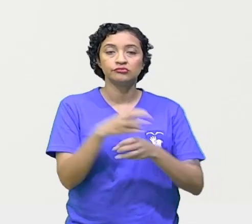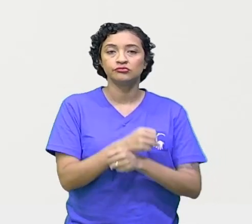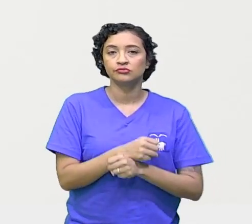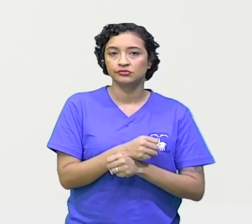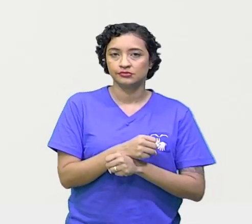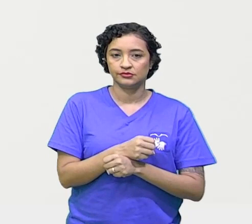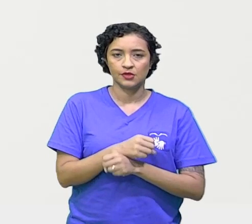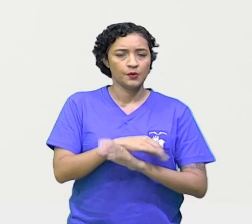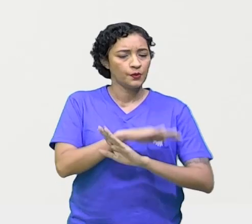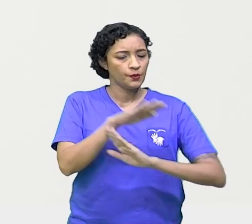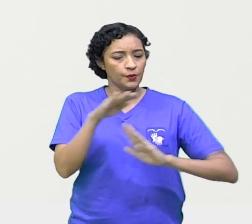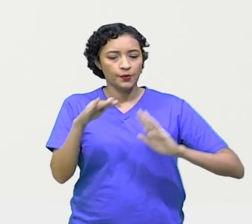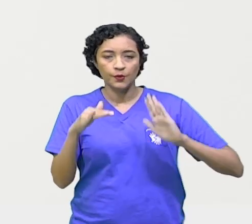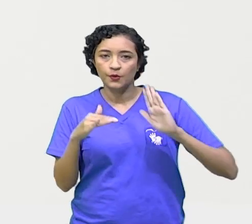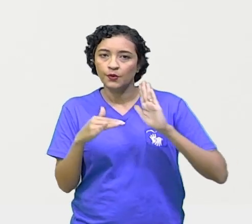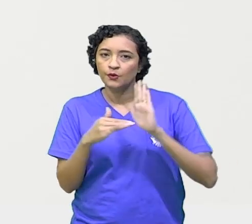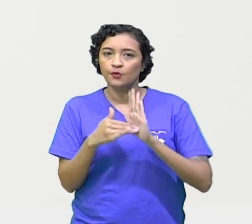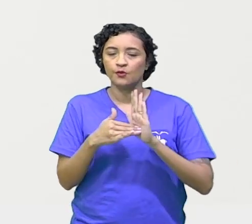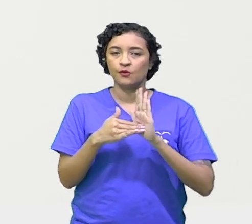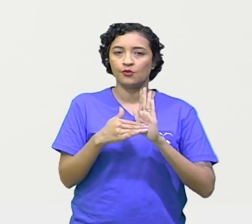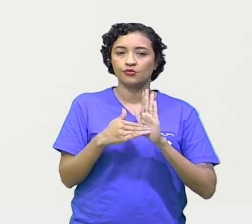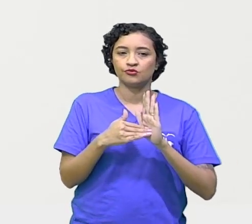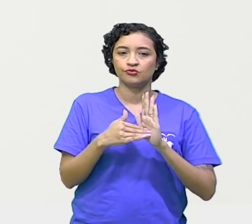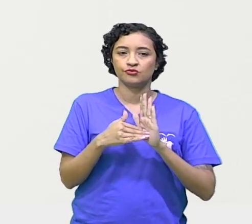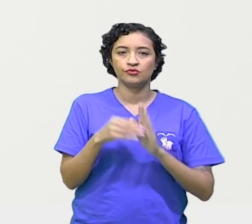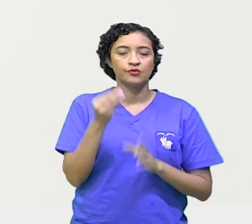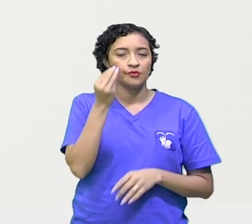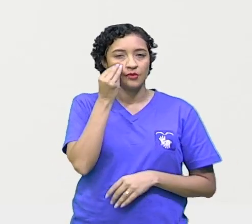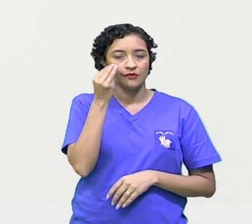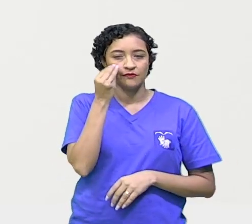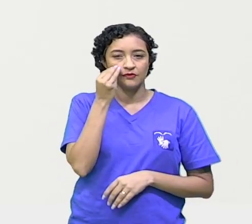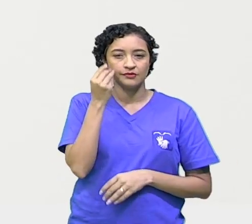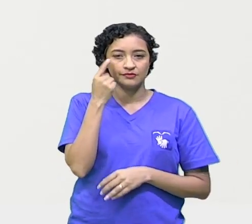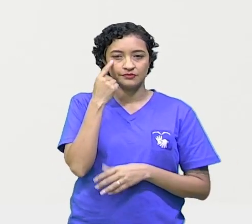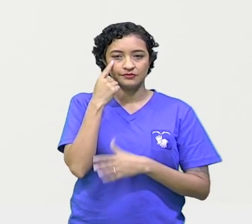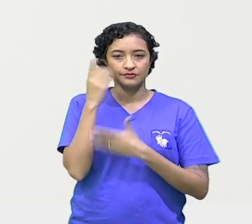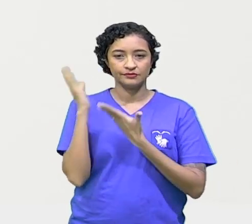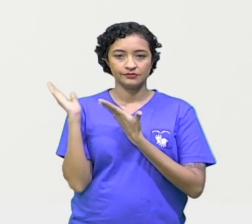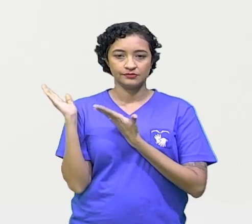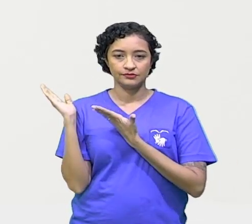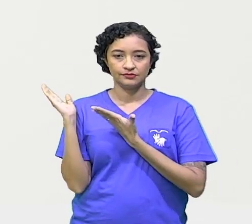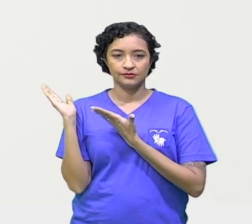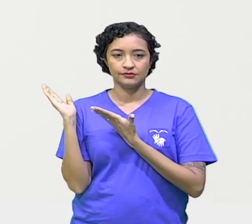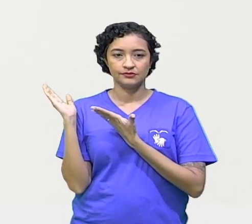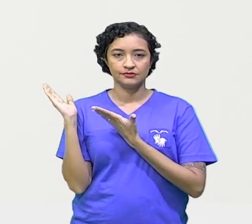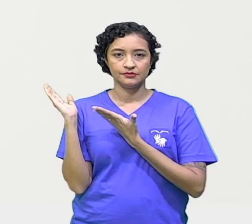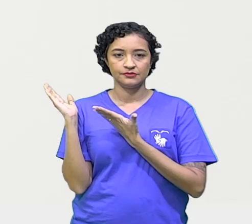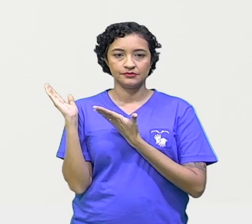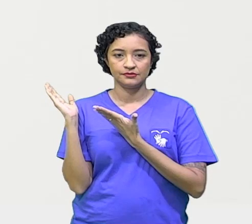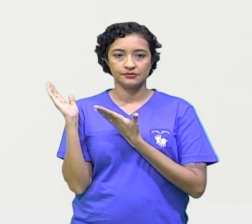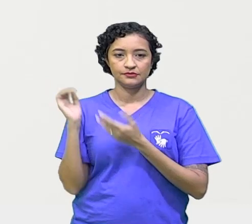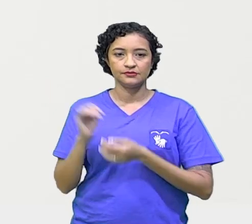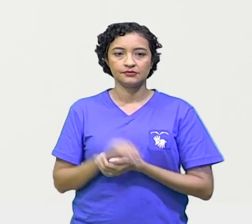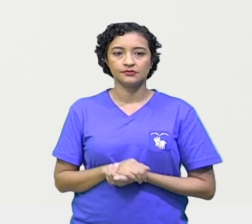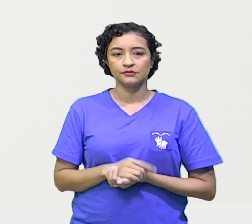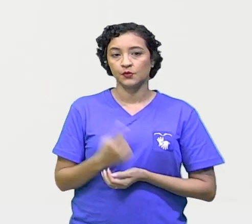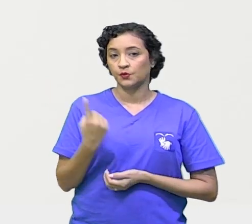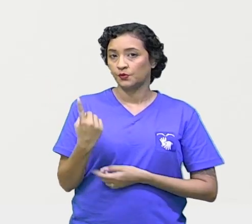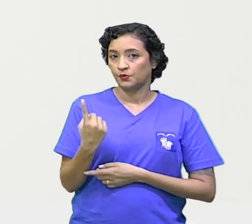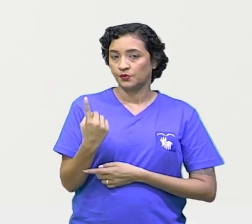e o quadrado todos os lados são iguais, vamos fazer a contagem então, para saber qual é o valor do perímetro. Tá certo? Então vamos lá.